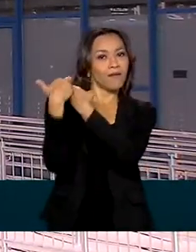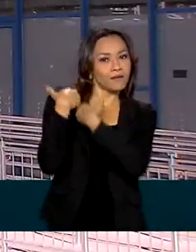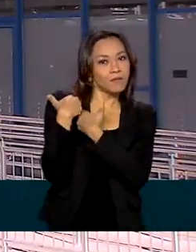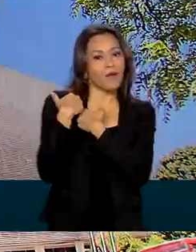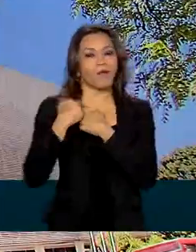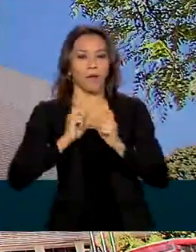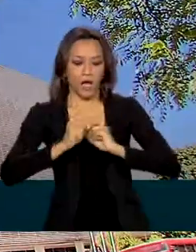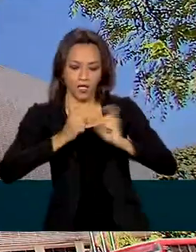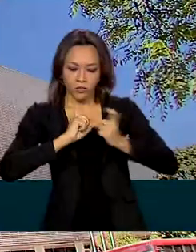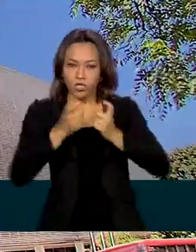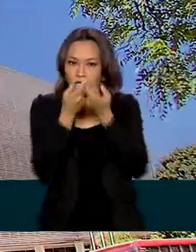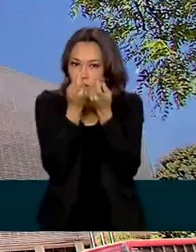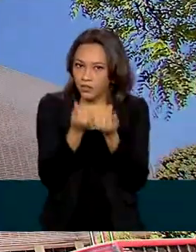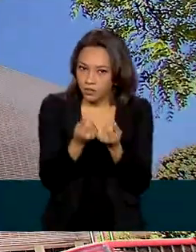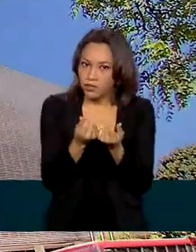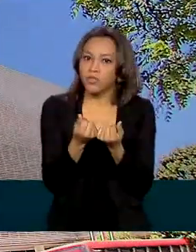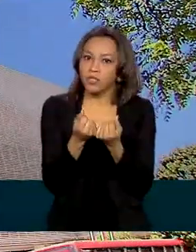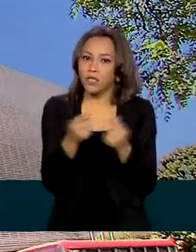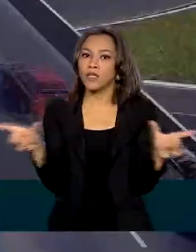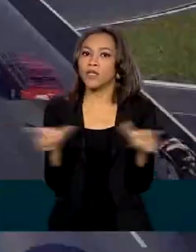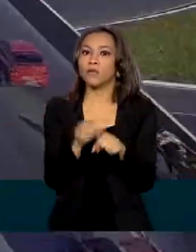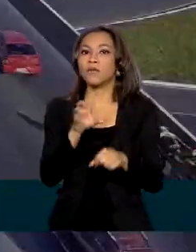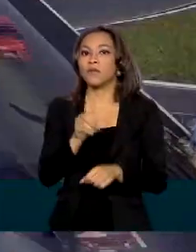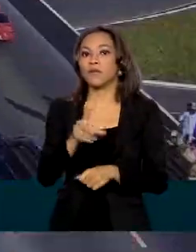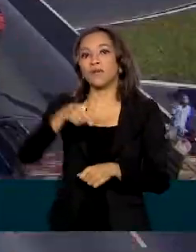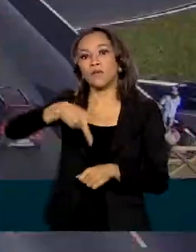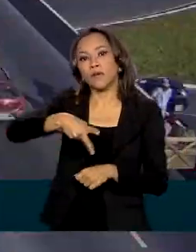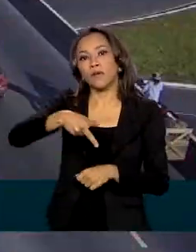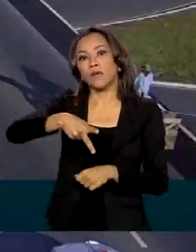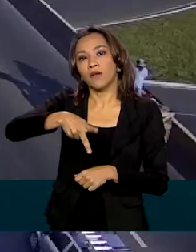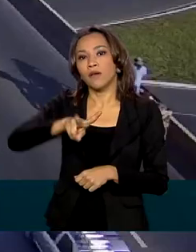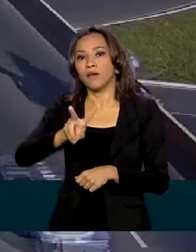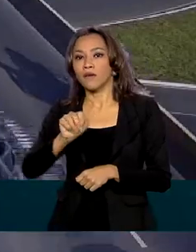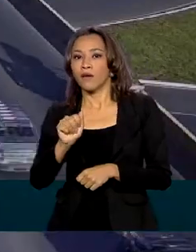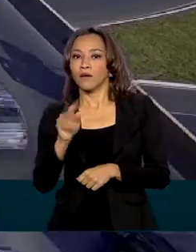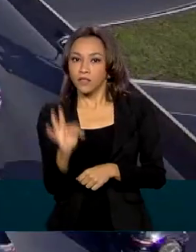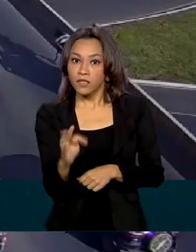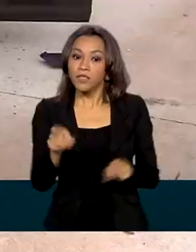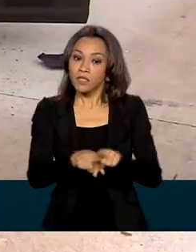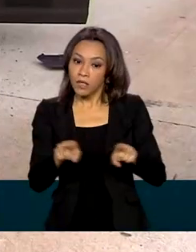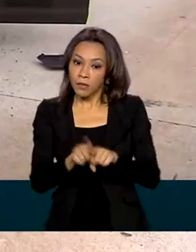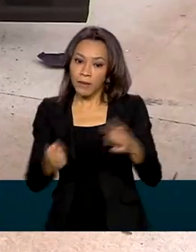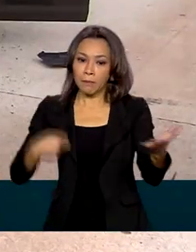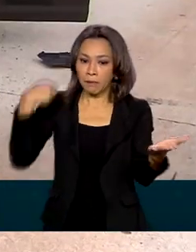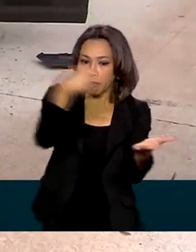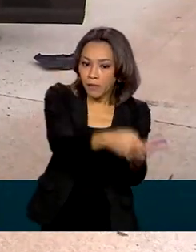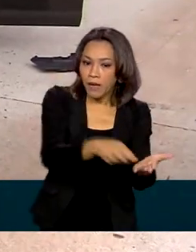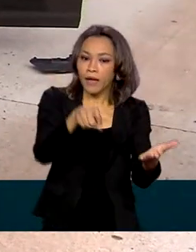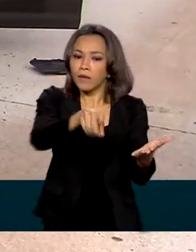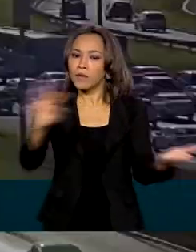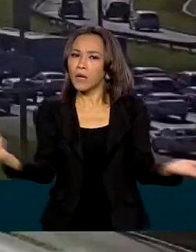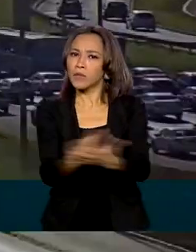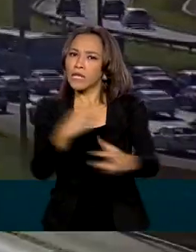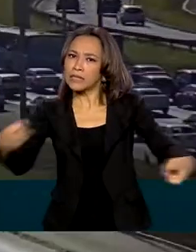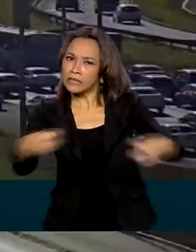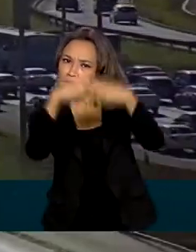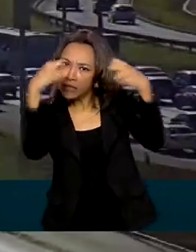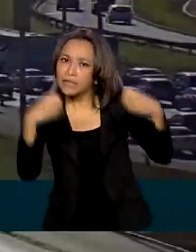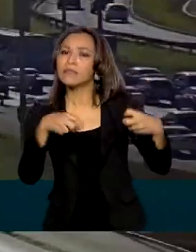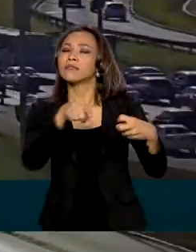pela administração dos recursos do DPVAT e pelo repasse das indenizações de todos os acidentes